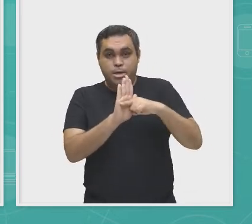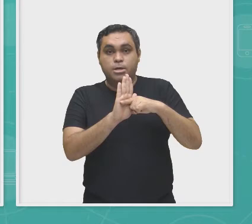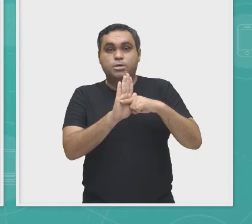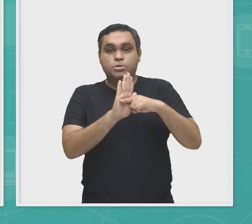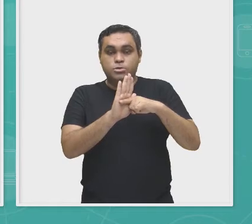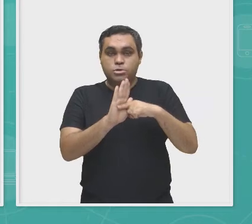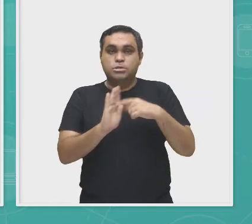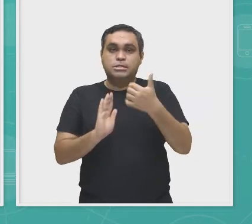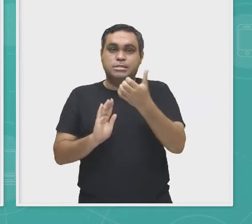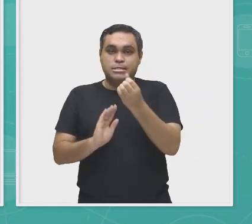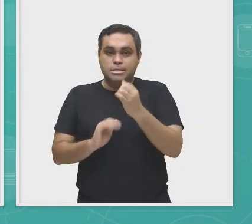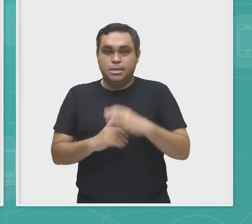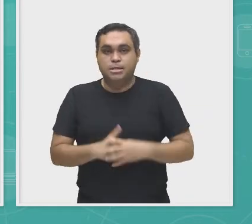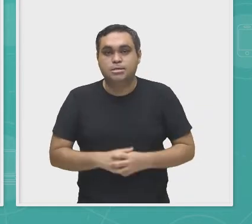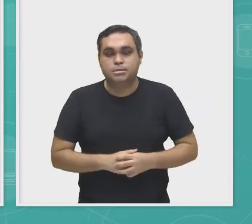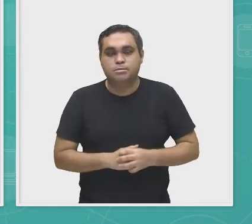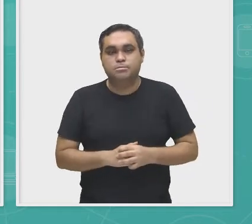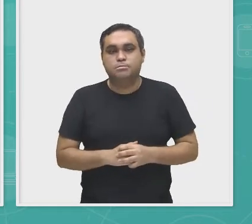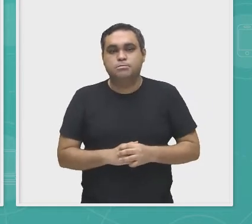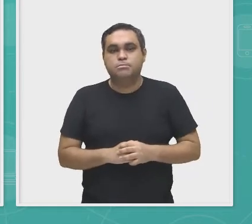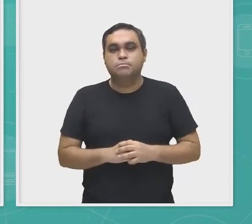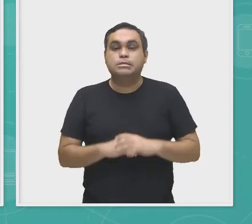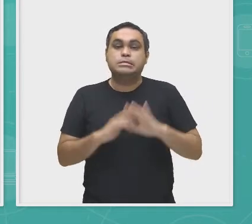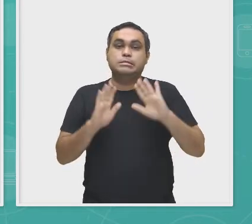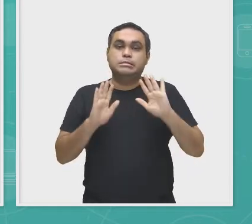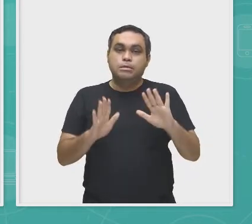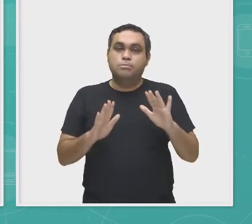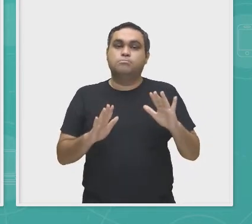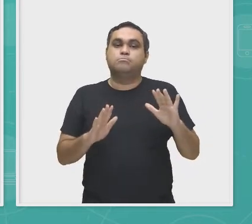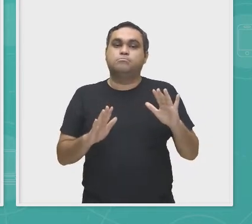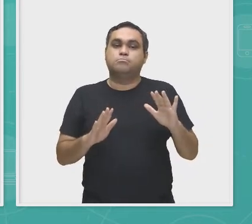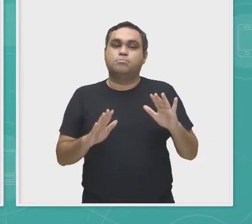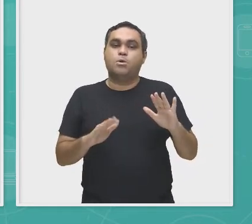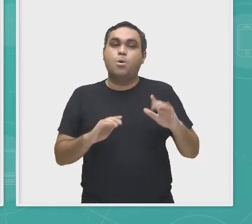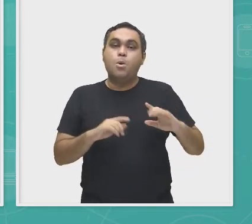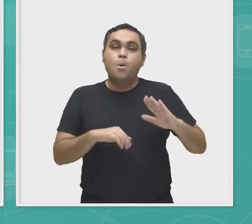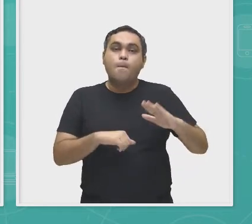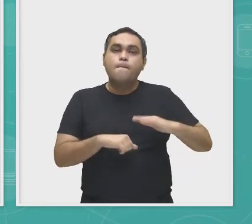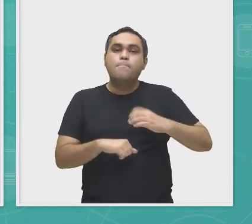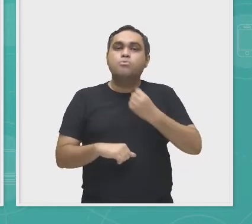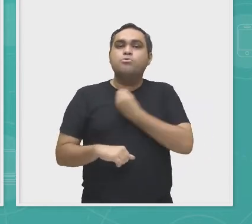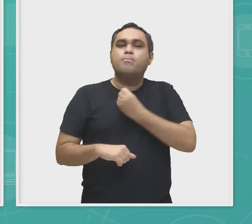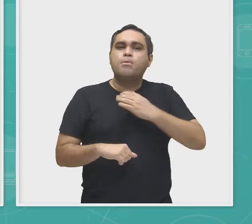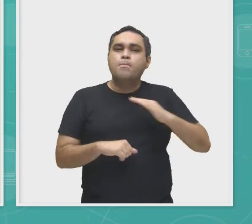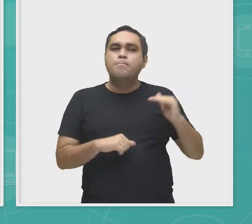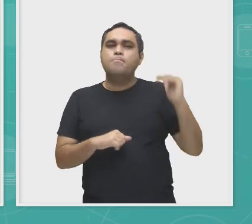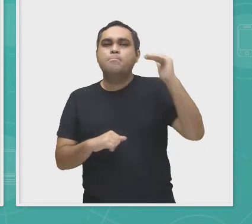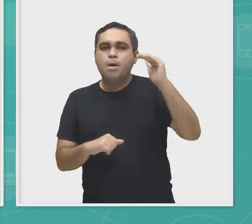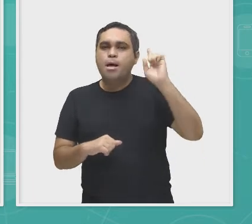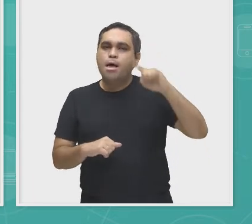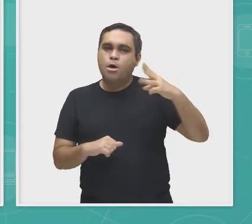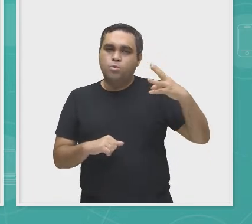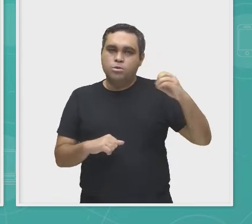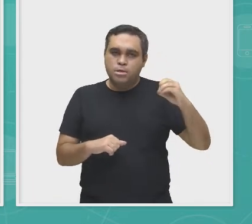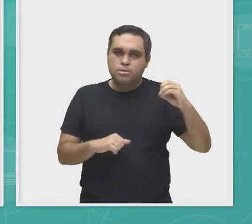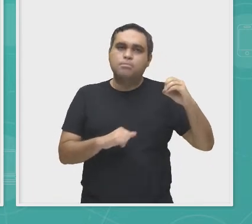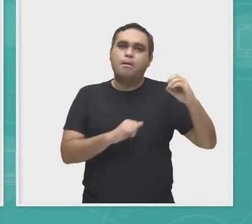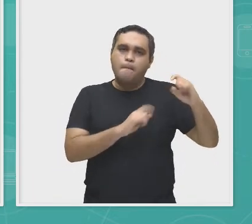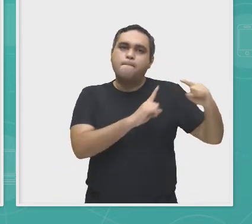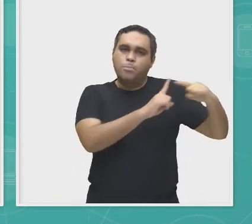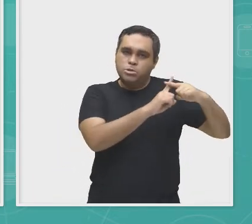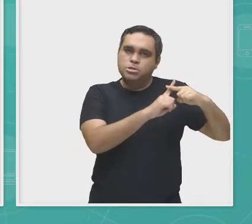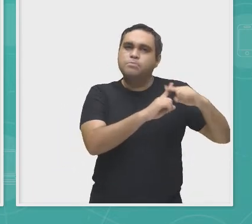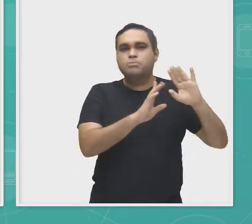16. Como o maior número em módulo aqui é positivo, a resposta vai ser positiva. Se eu quiser,